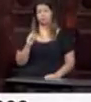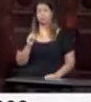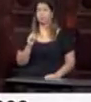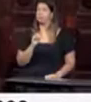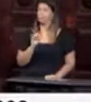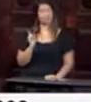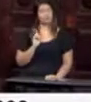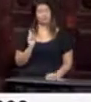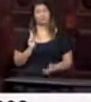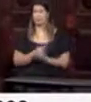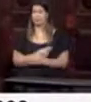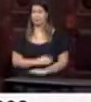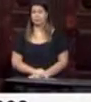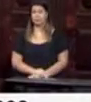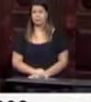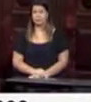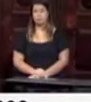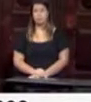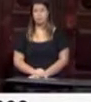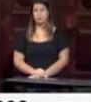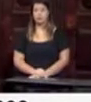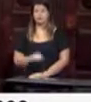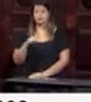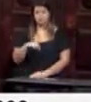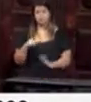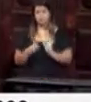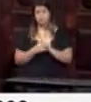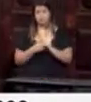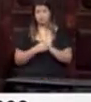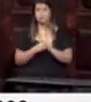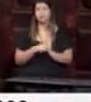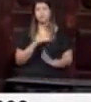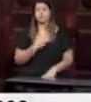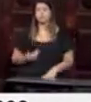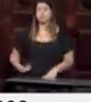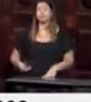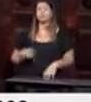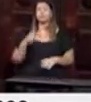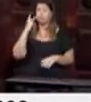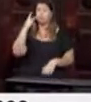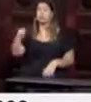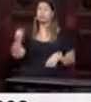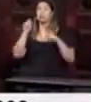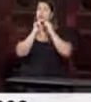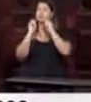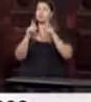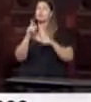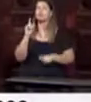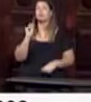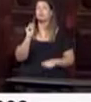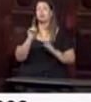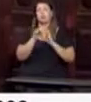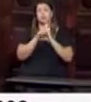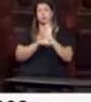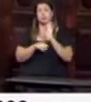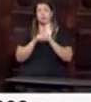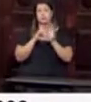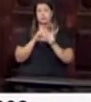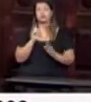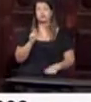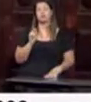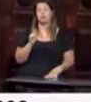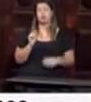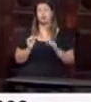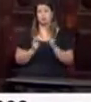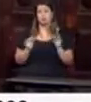vai acontecer. A proposta mandada aqui pelo governo para a Assembleia Legislativa de antecipação de receitas era muito tímida.